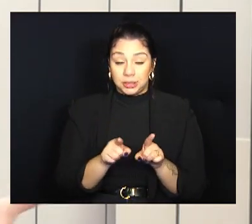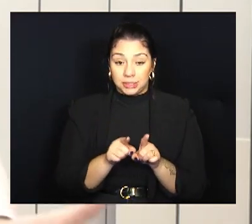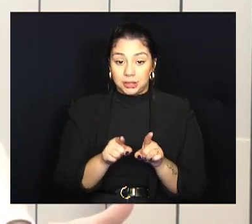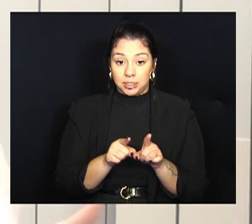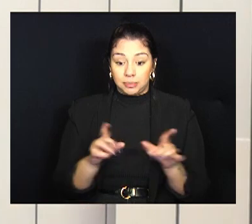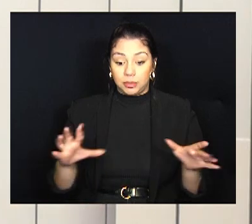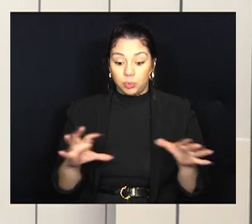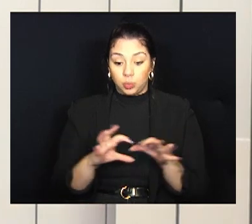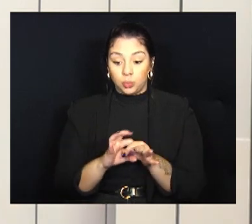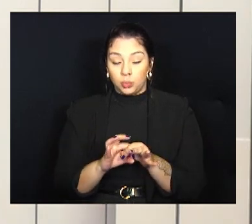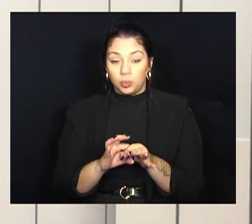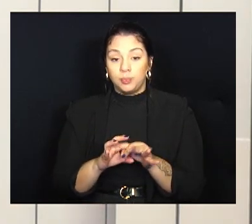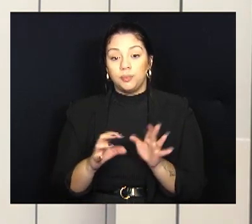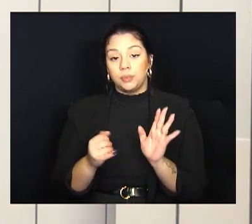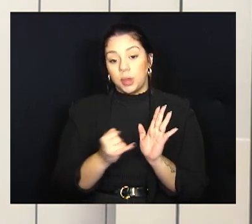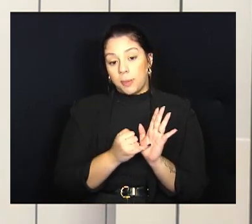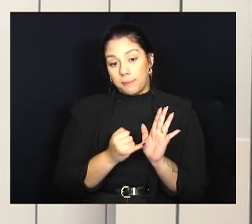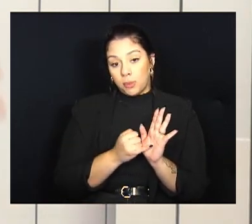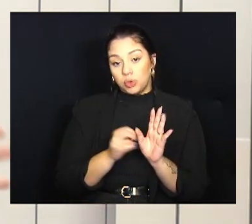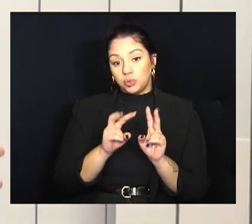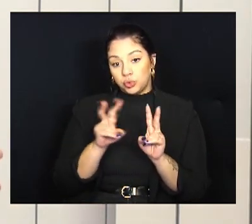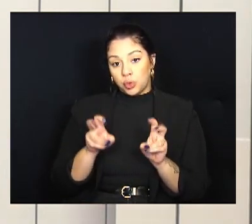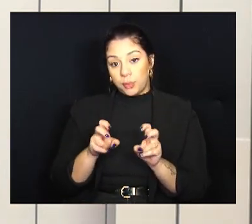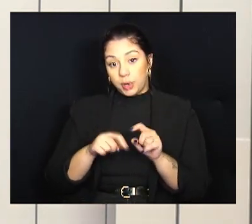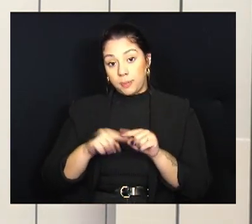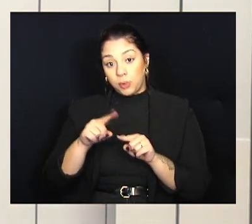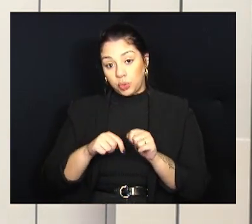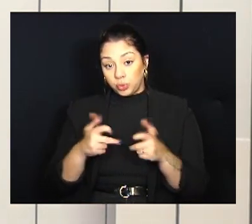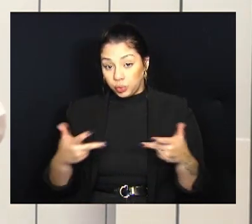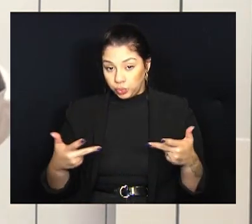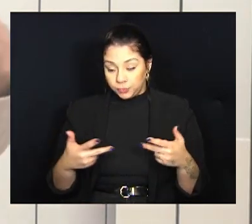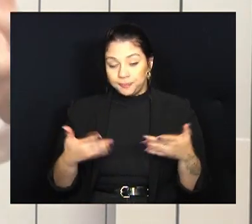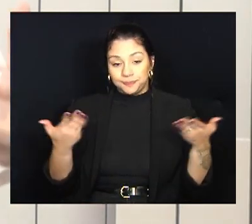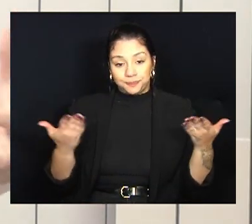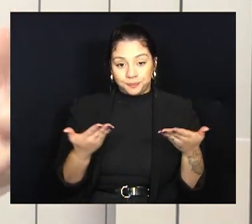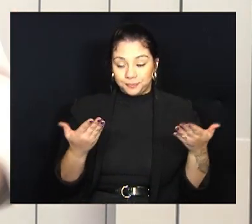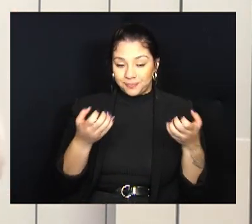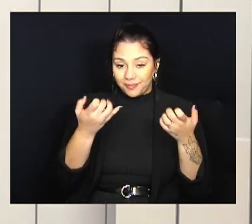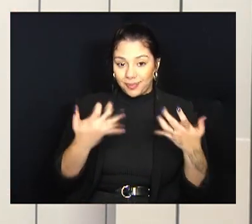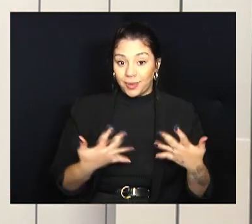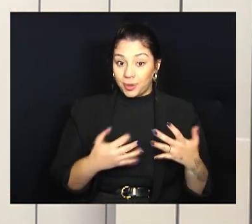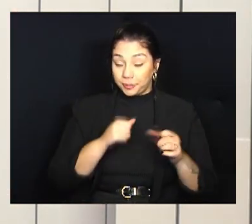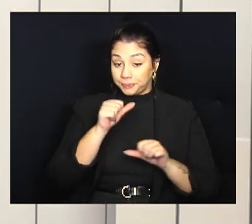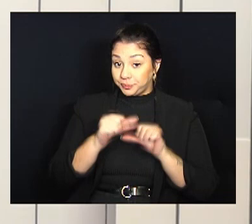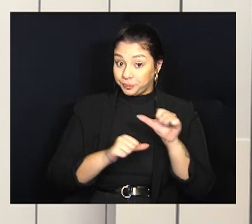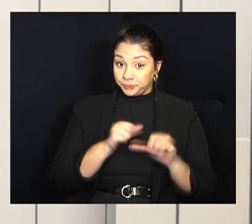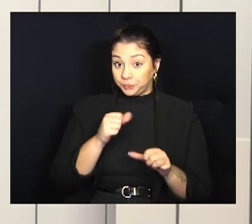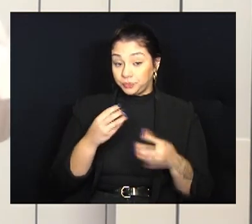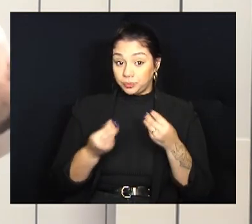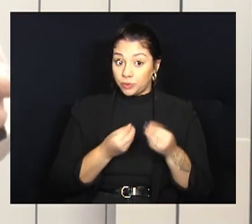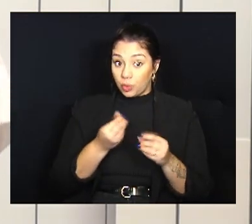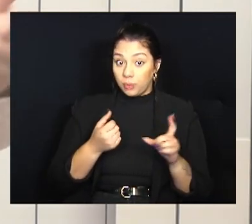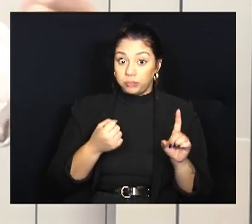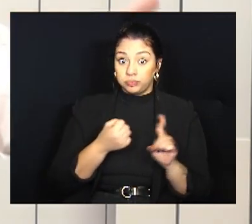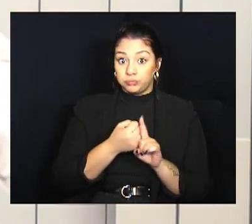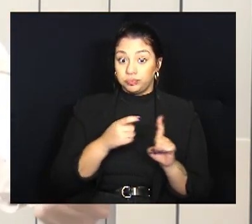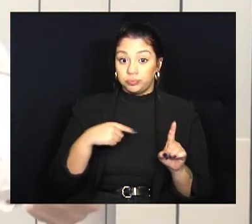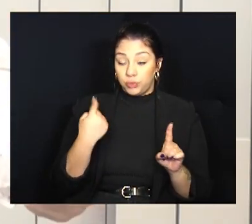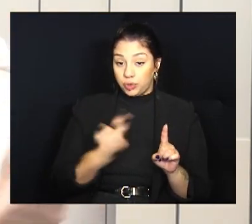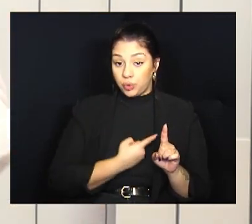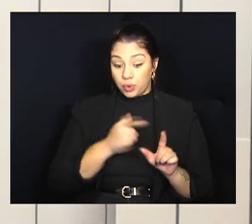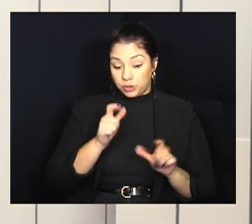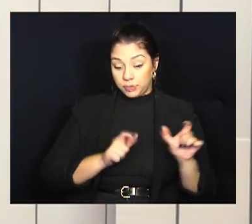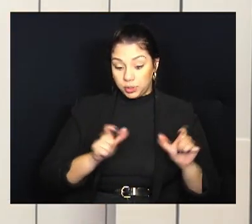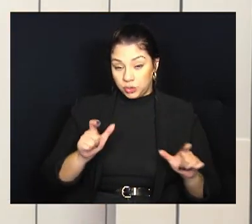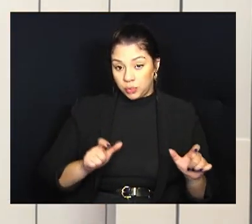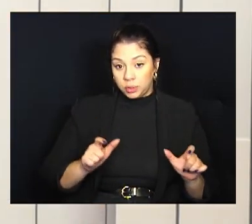tributos impostos sobre produtos. Para nos explicar sobre as mudanças, como vai impactar para nós, pessoas